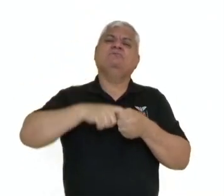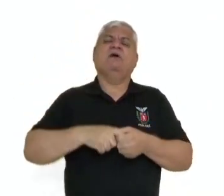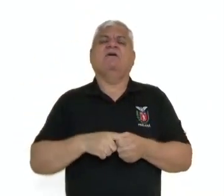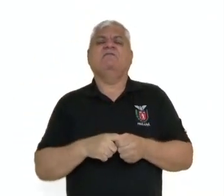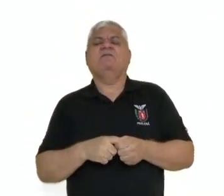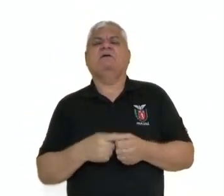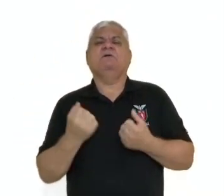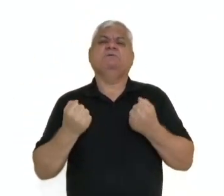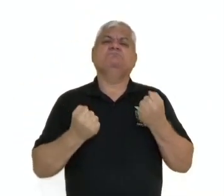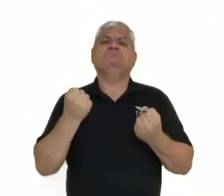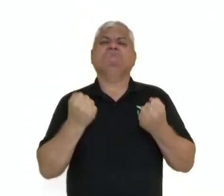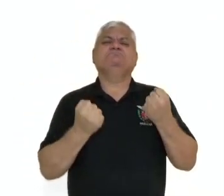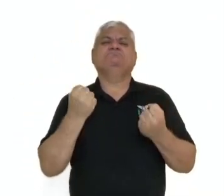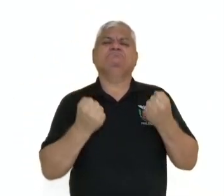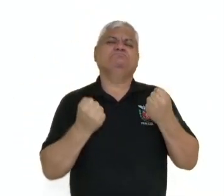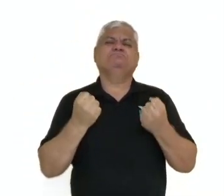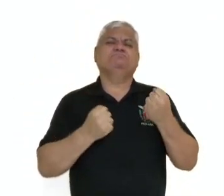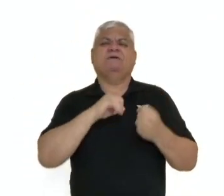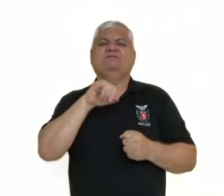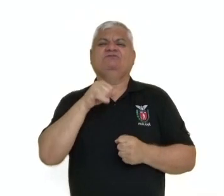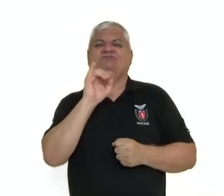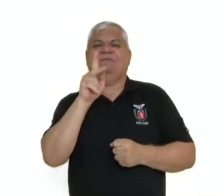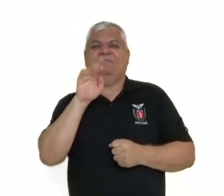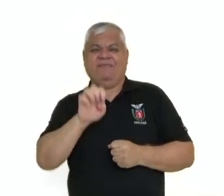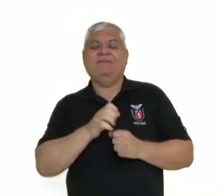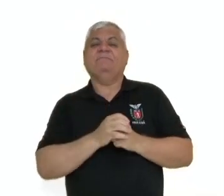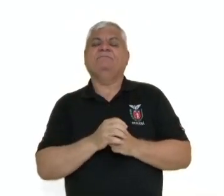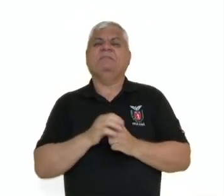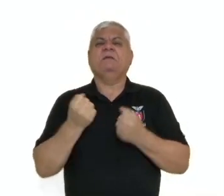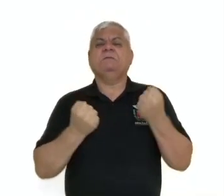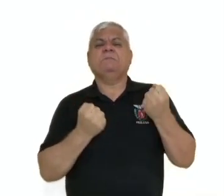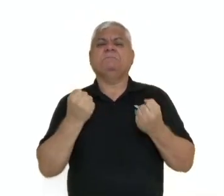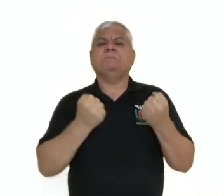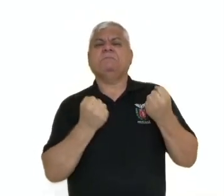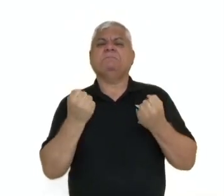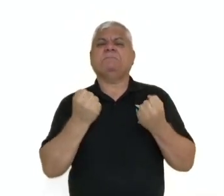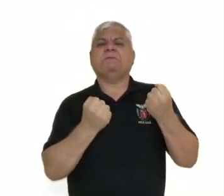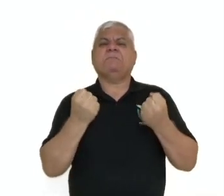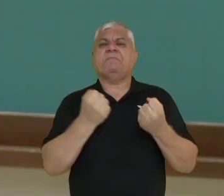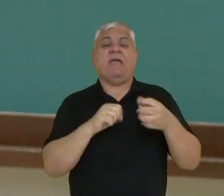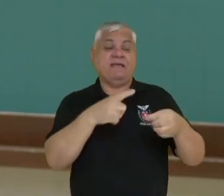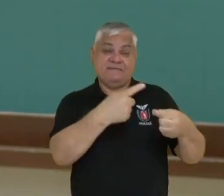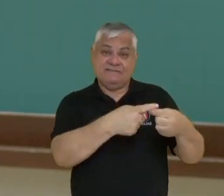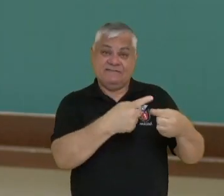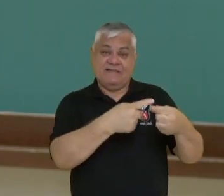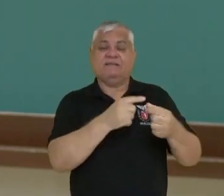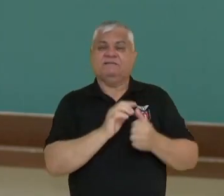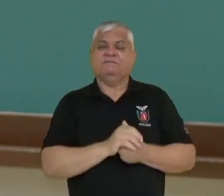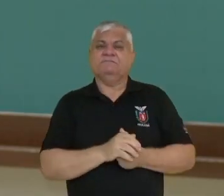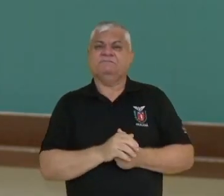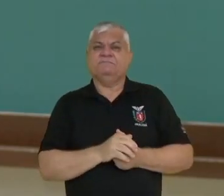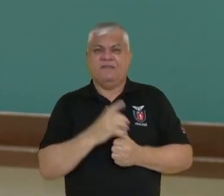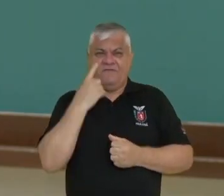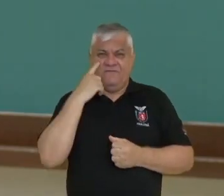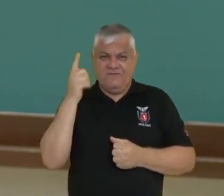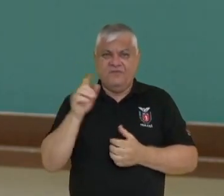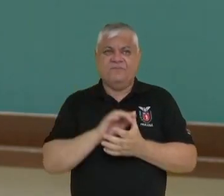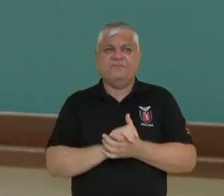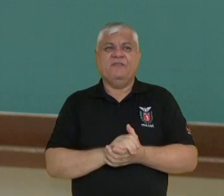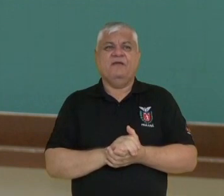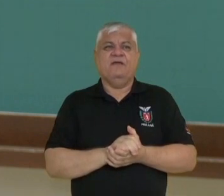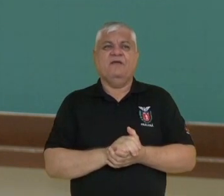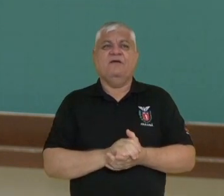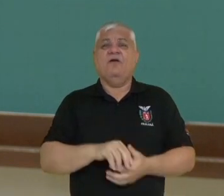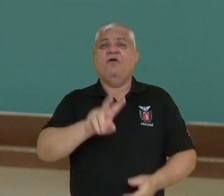da vila, que era como eles chamavam a cidade de Redenção da Serra. Observe aqui então,